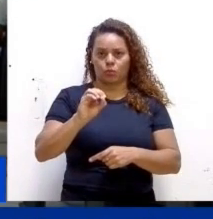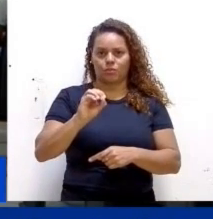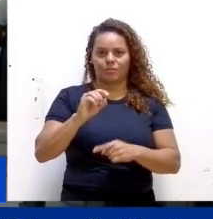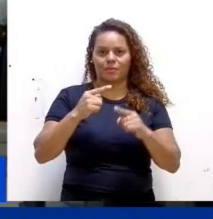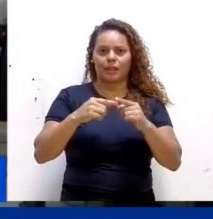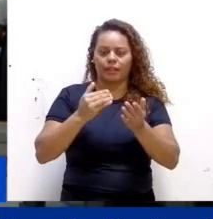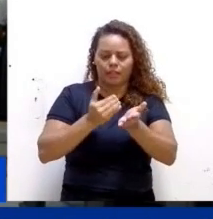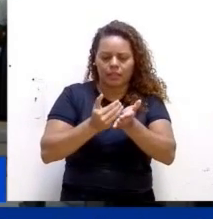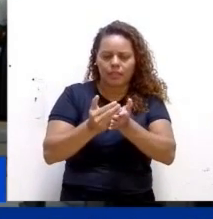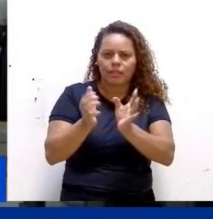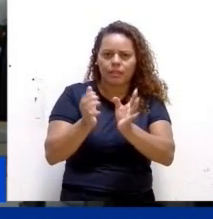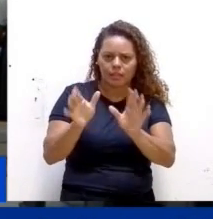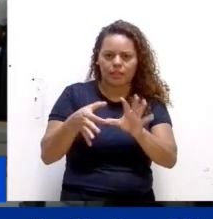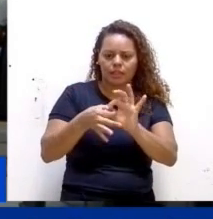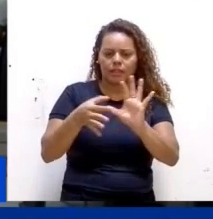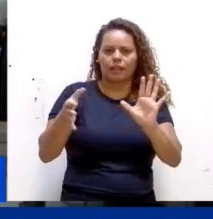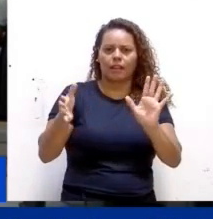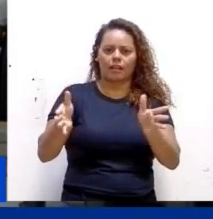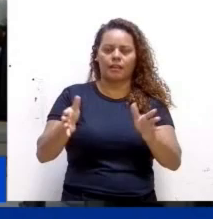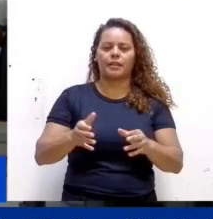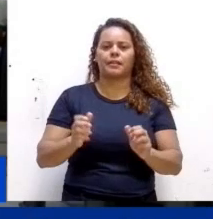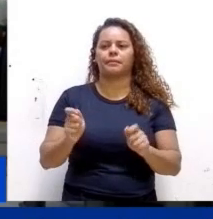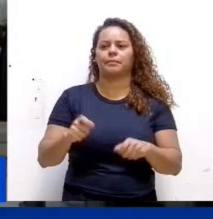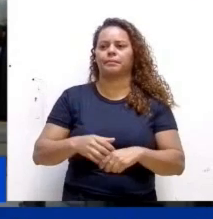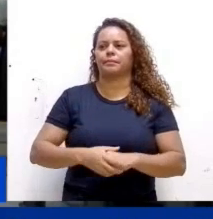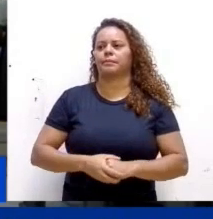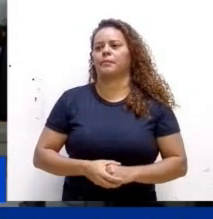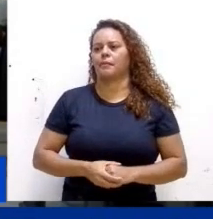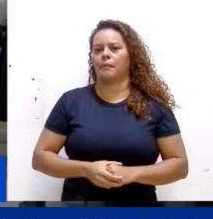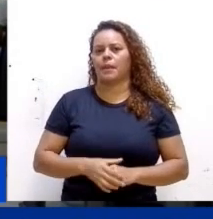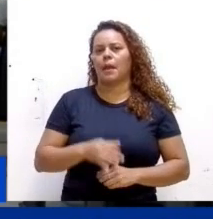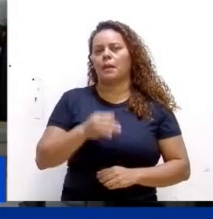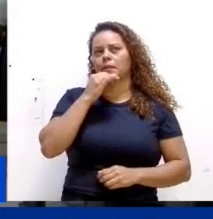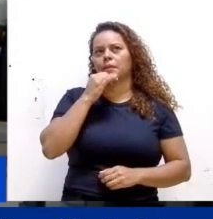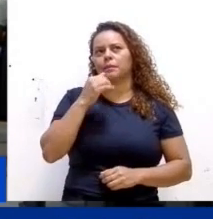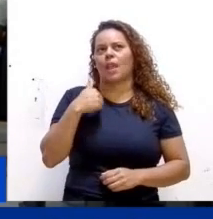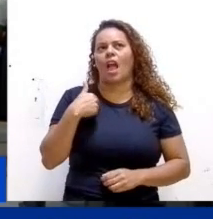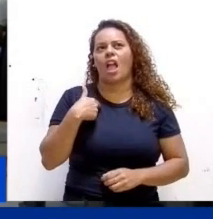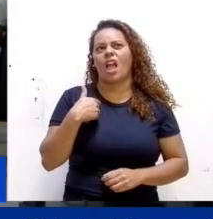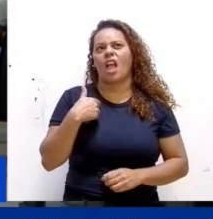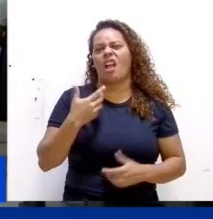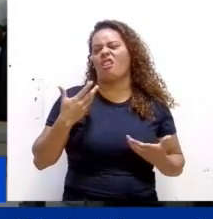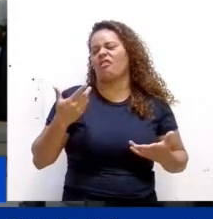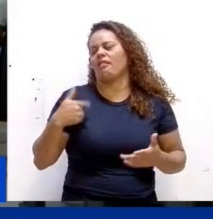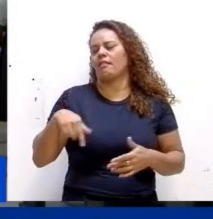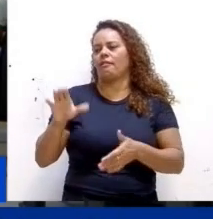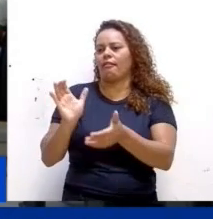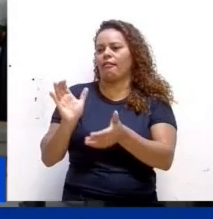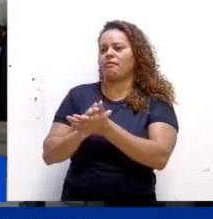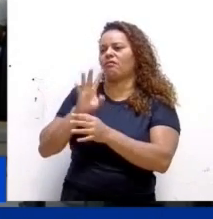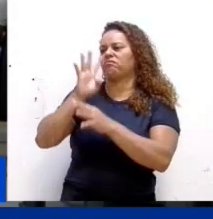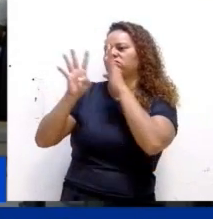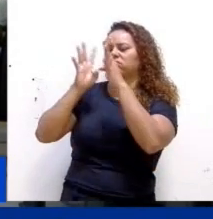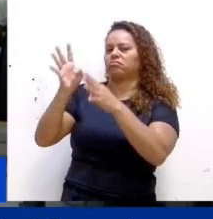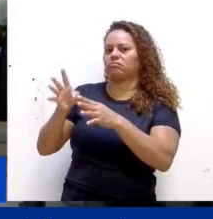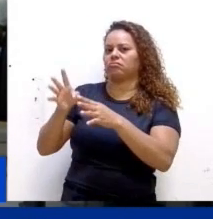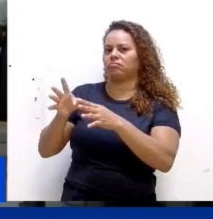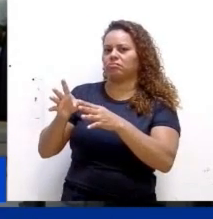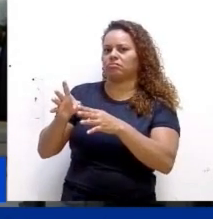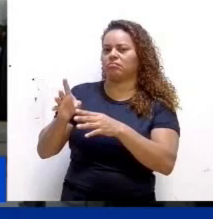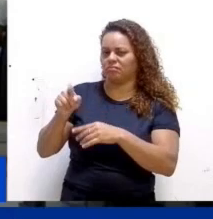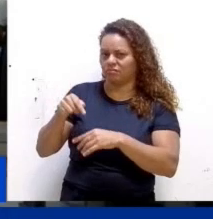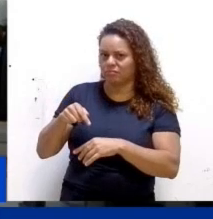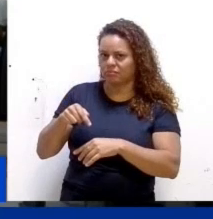Então, eu posso chegar lá na minha casa da minha mãe e dizer, eu vou me casar, eu não quero nem saber. Quando se tem 16 anos